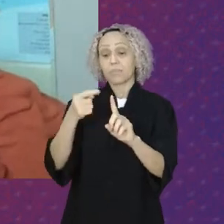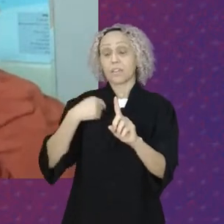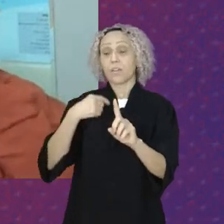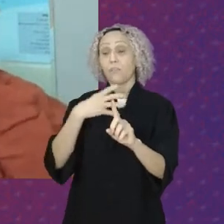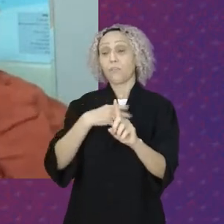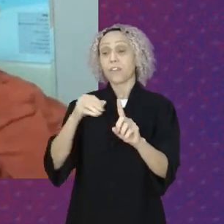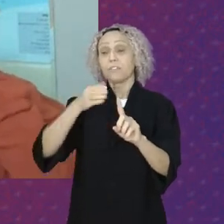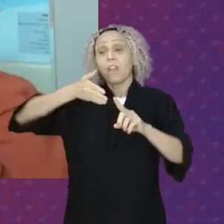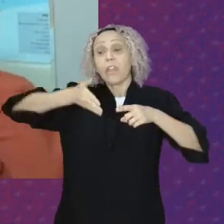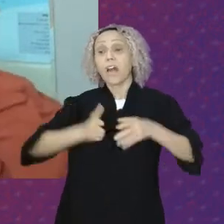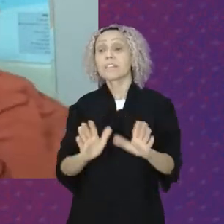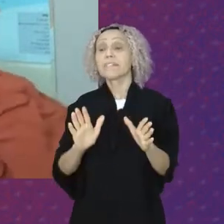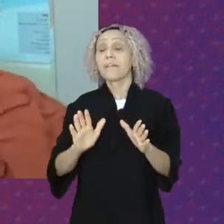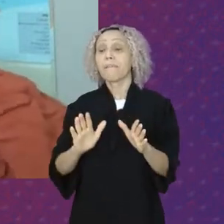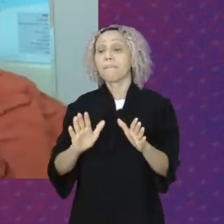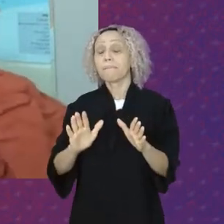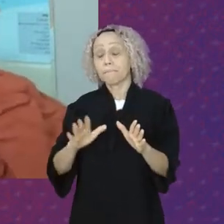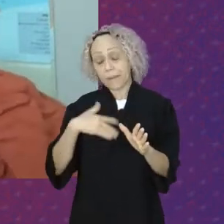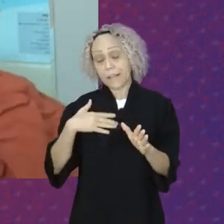mas foi muito difícil.